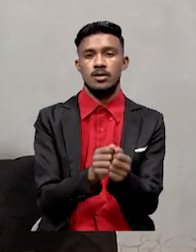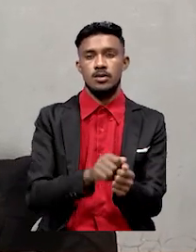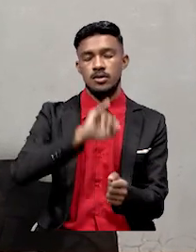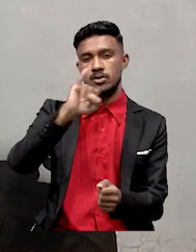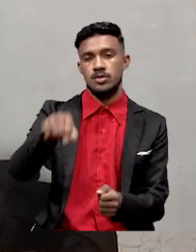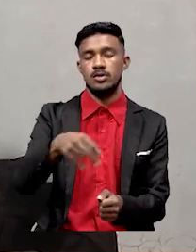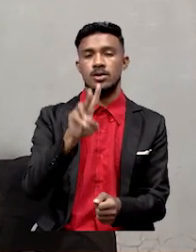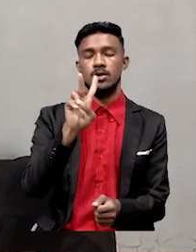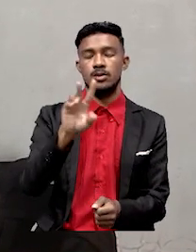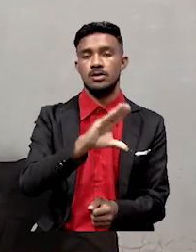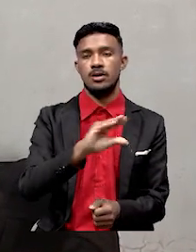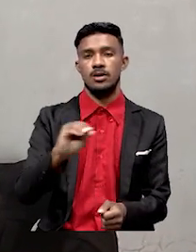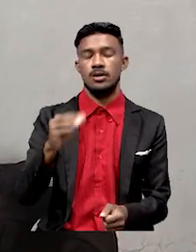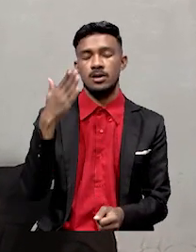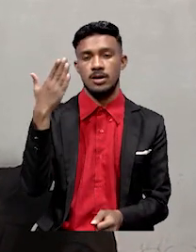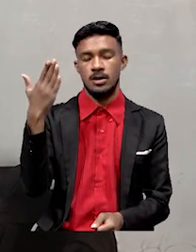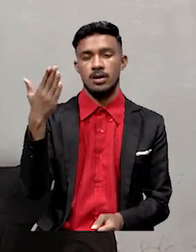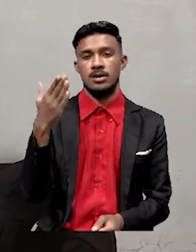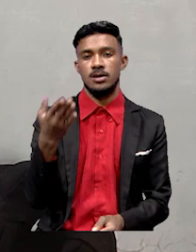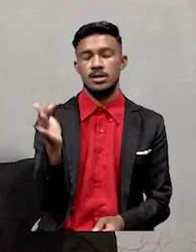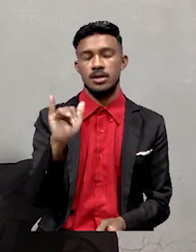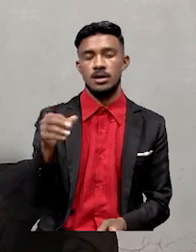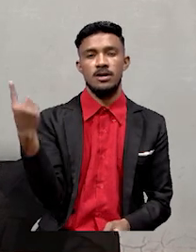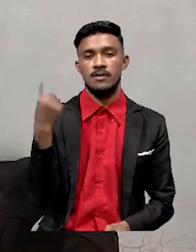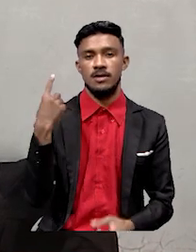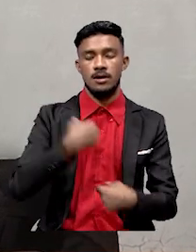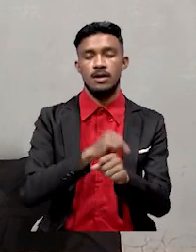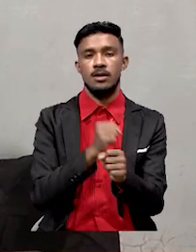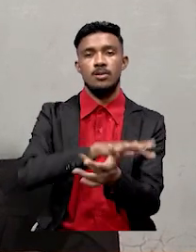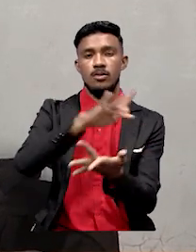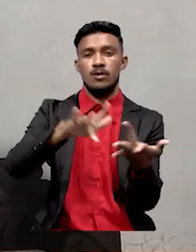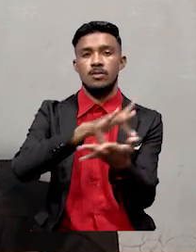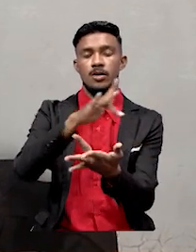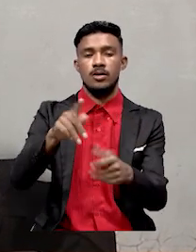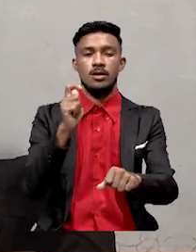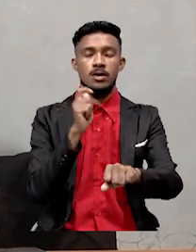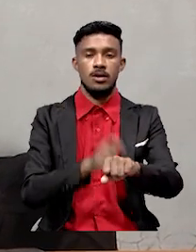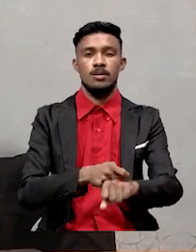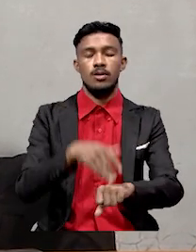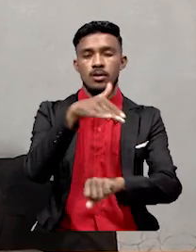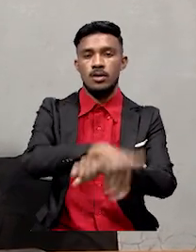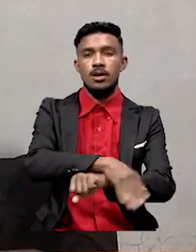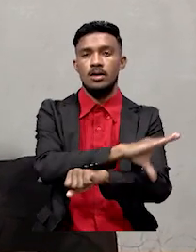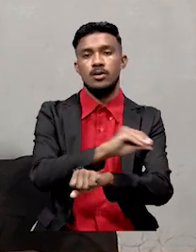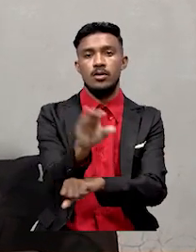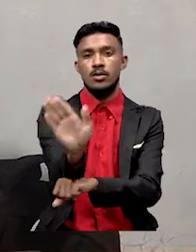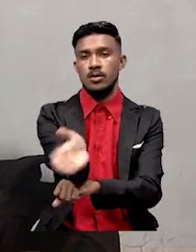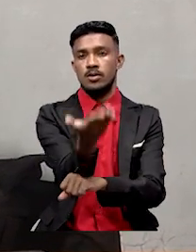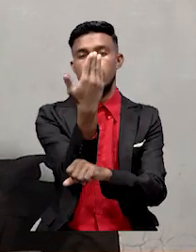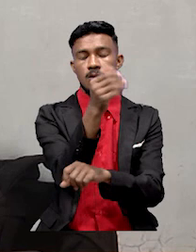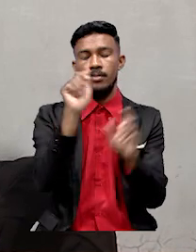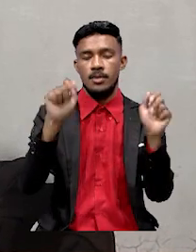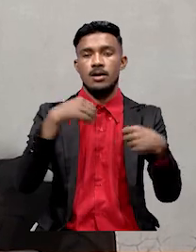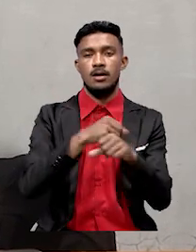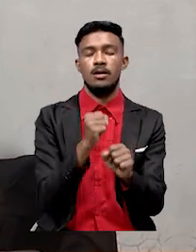sem ninguém sira sempre halo movimento e a tempo cala nemos lora atunane hobi informa